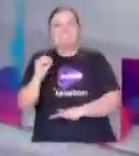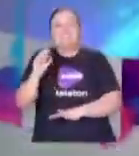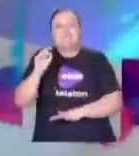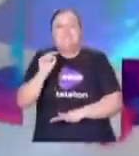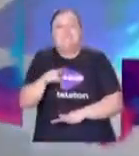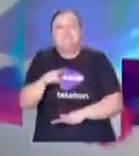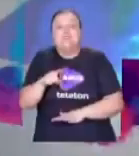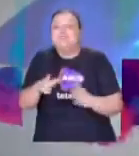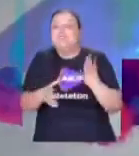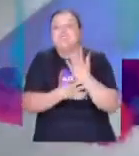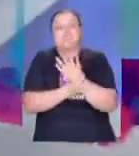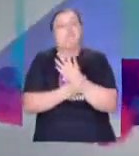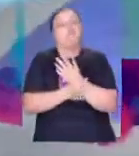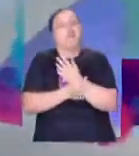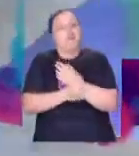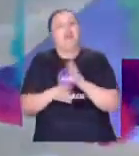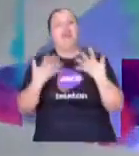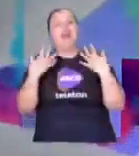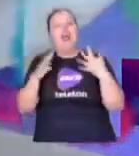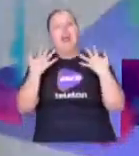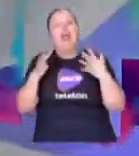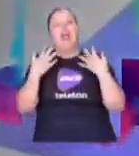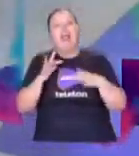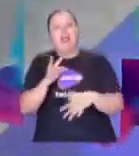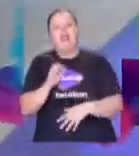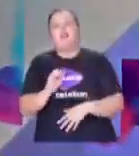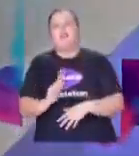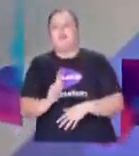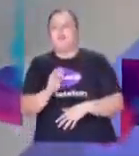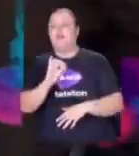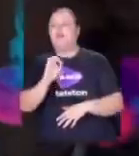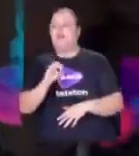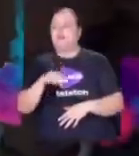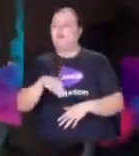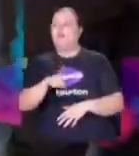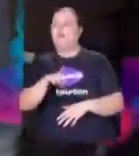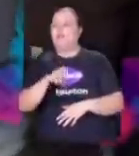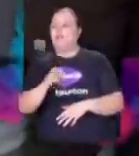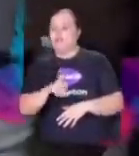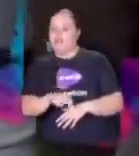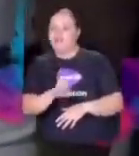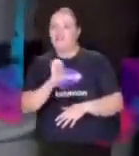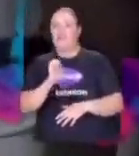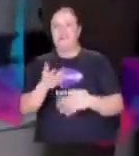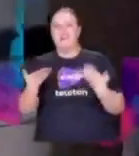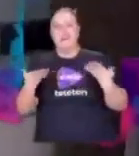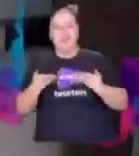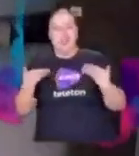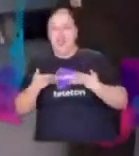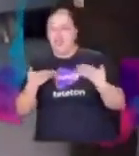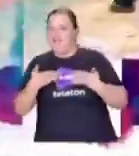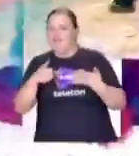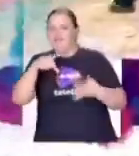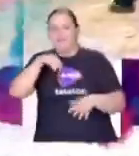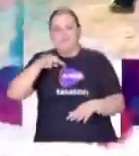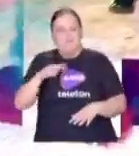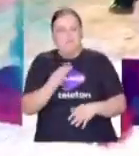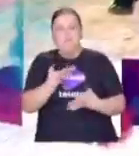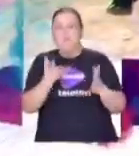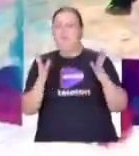R$300 mil da Tóquio Marine. Vamos para 7 milhões,